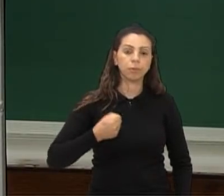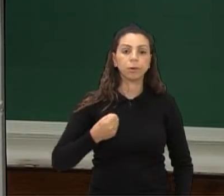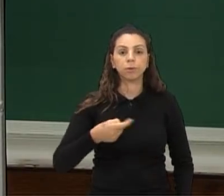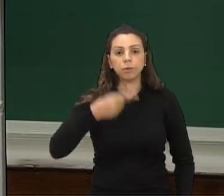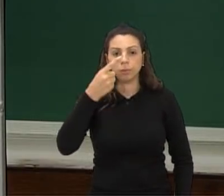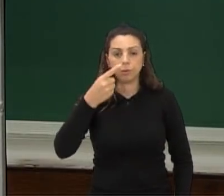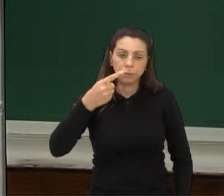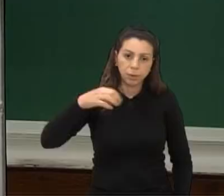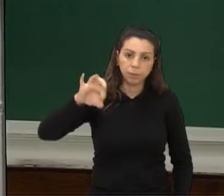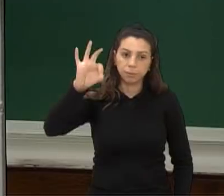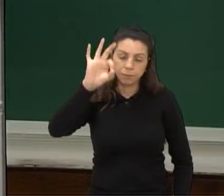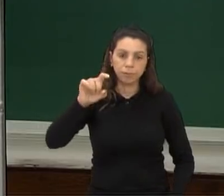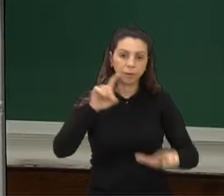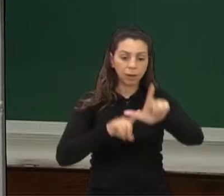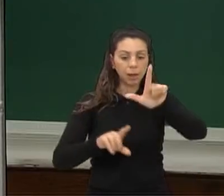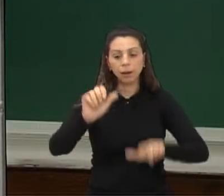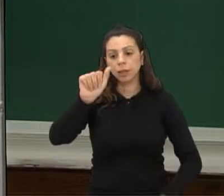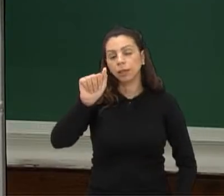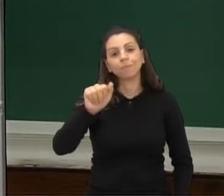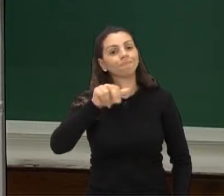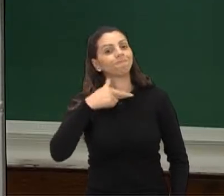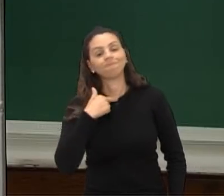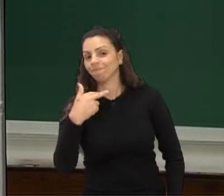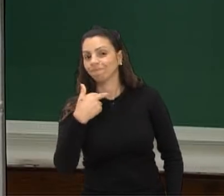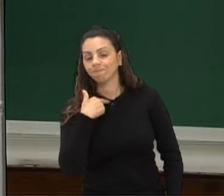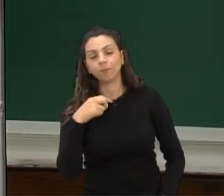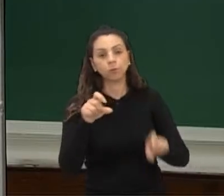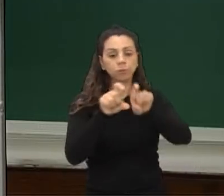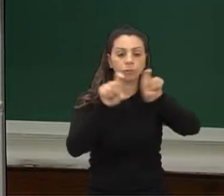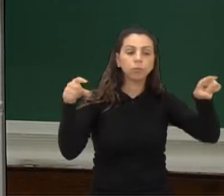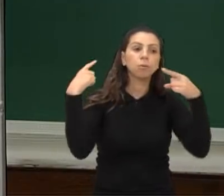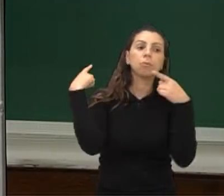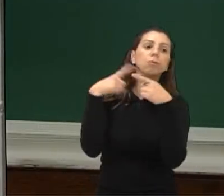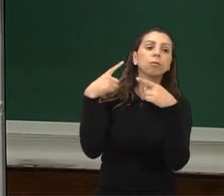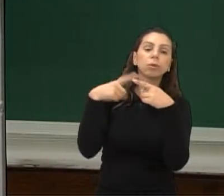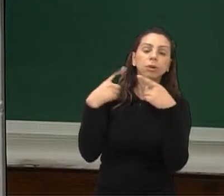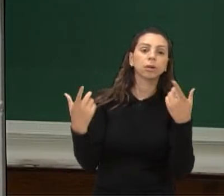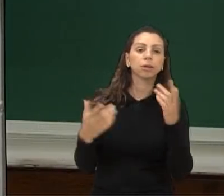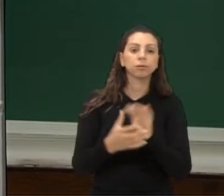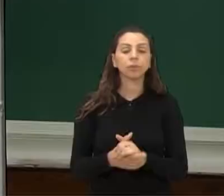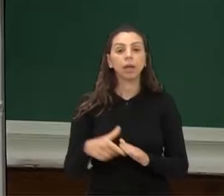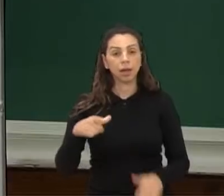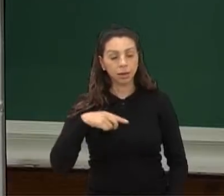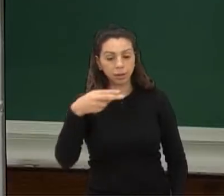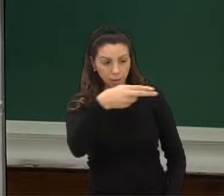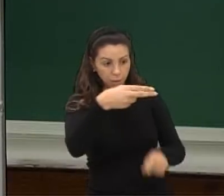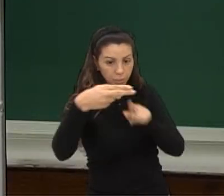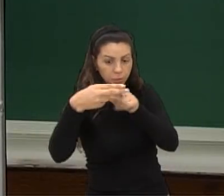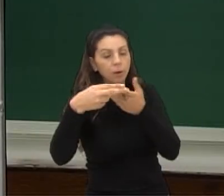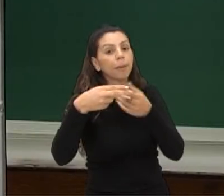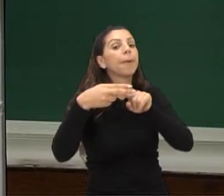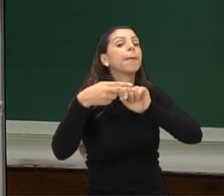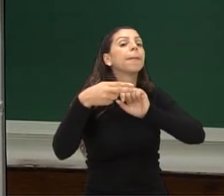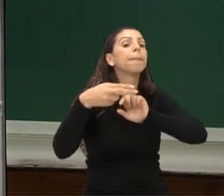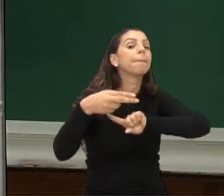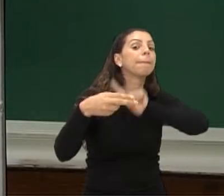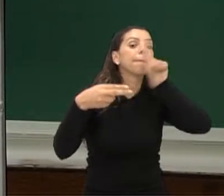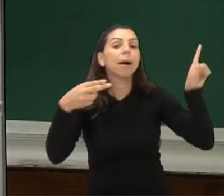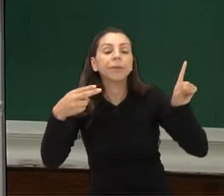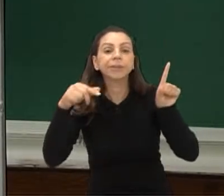Vamos lá, então? Bom, aqui nós vamos identificar qual dessas opções representa uma